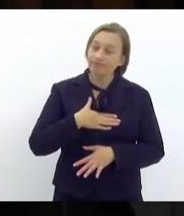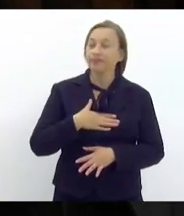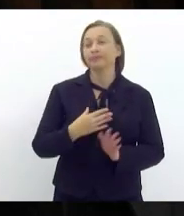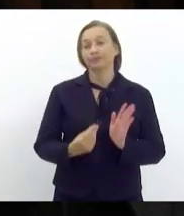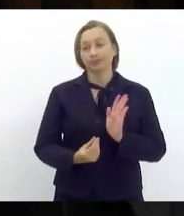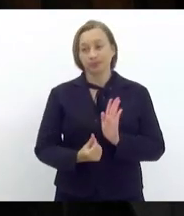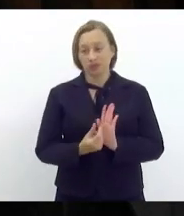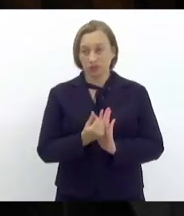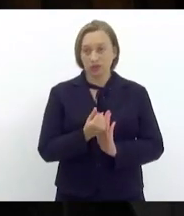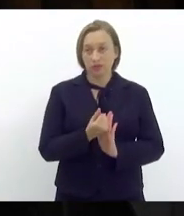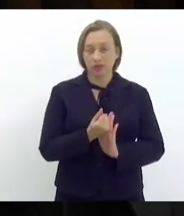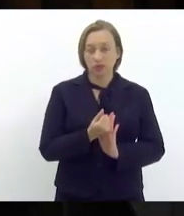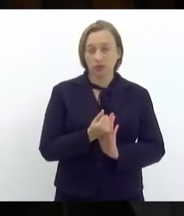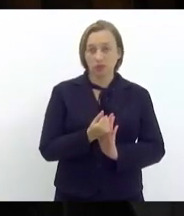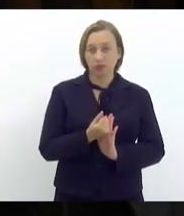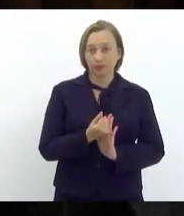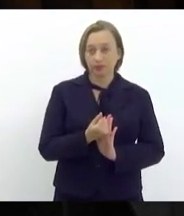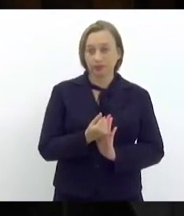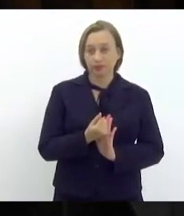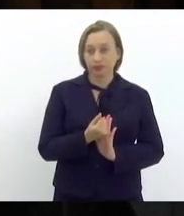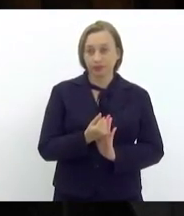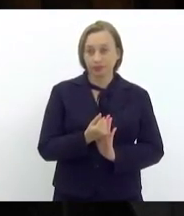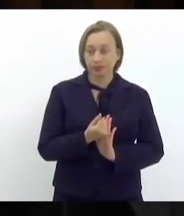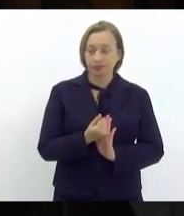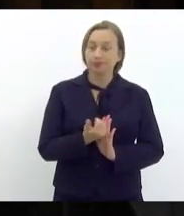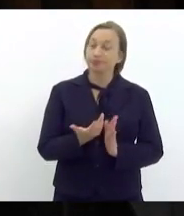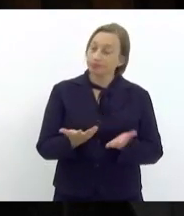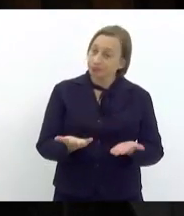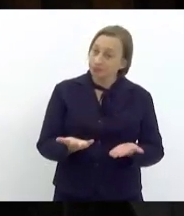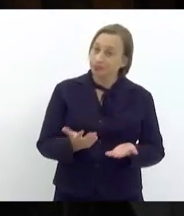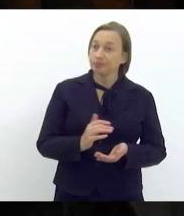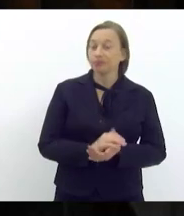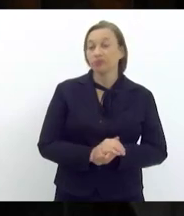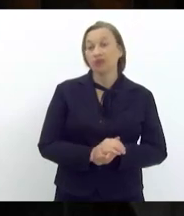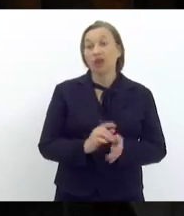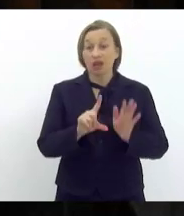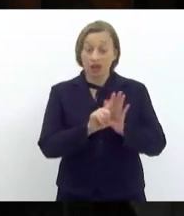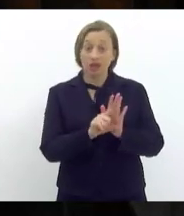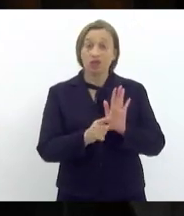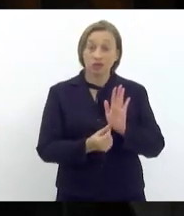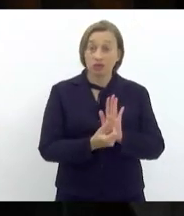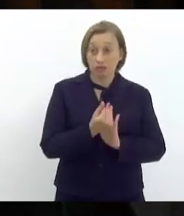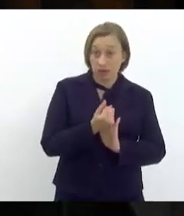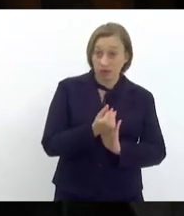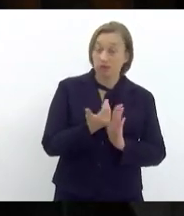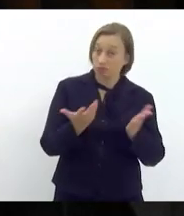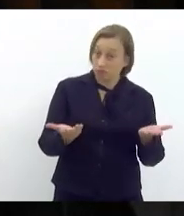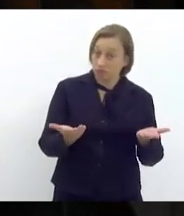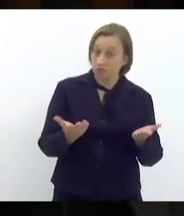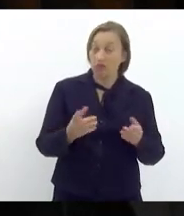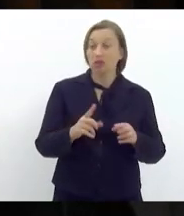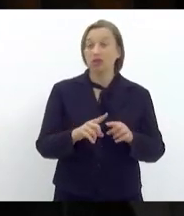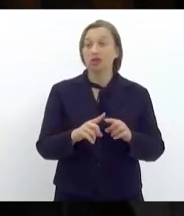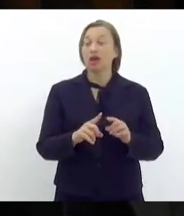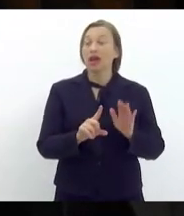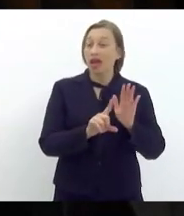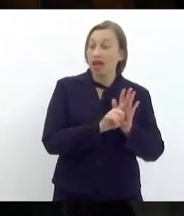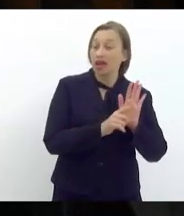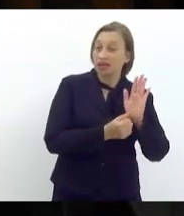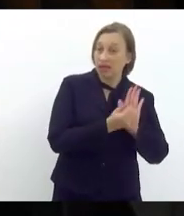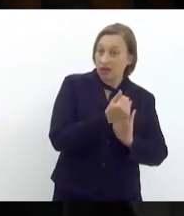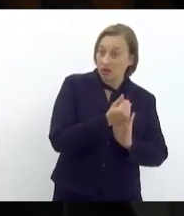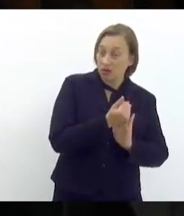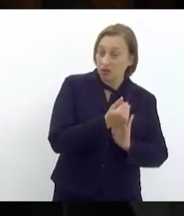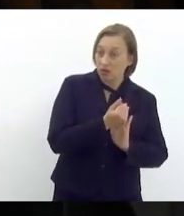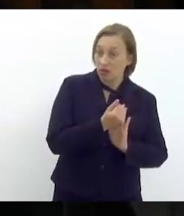orçamento e por via de consequência LDO mas é previa na LDO para a